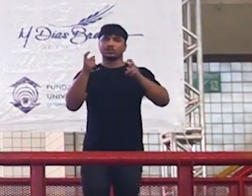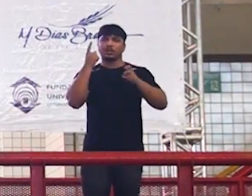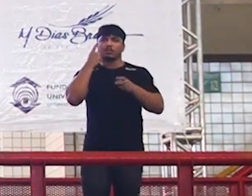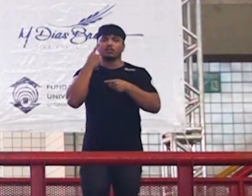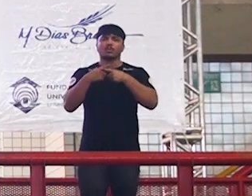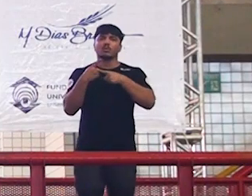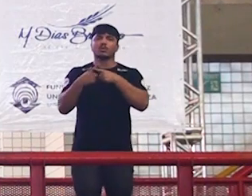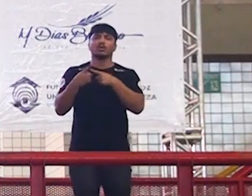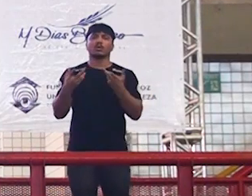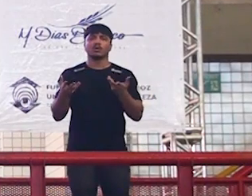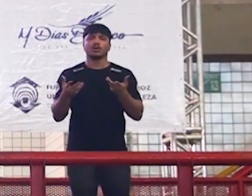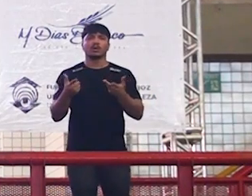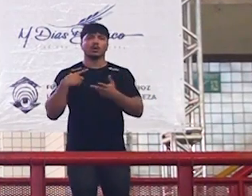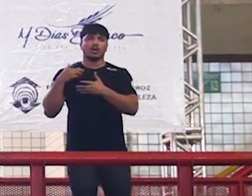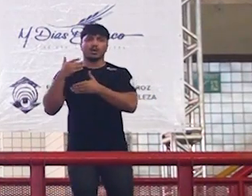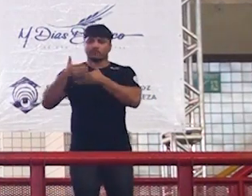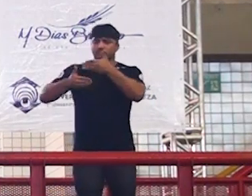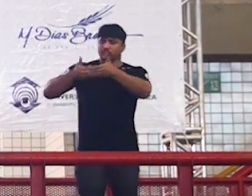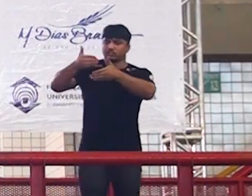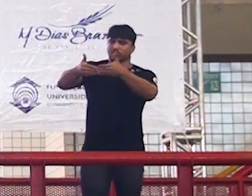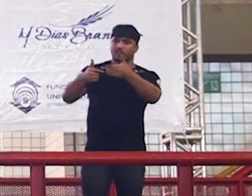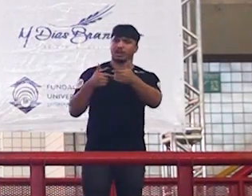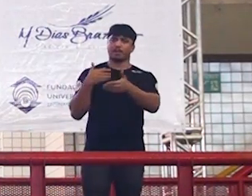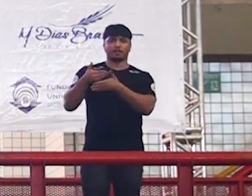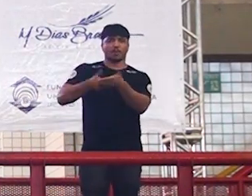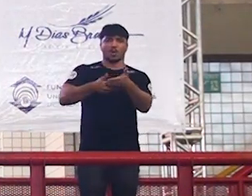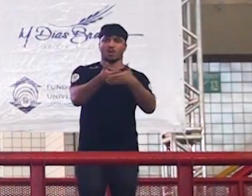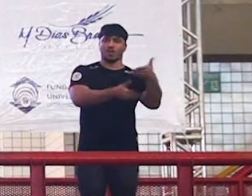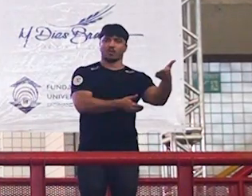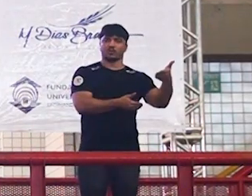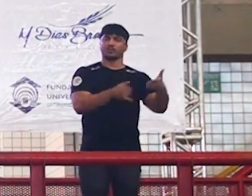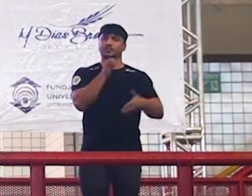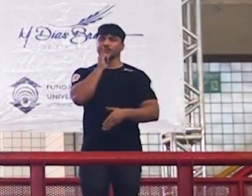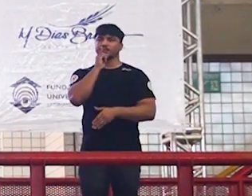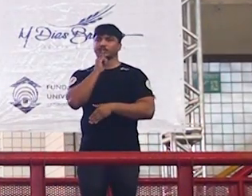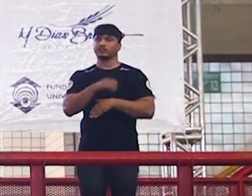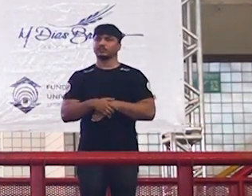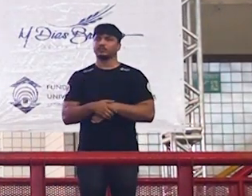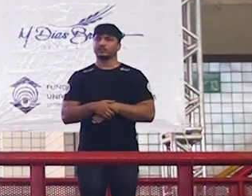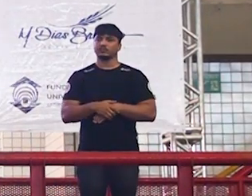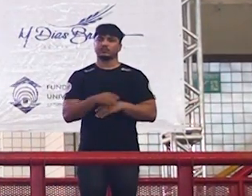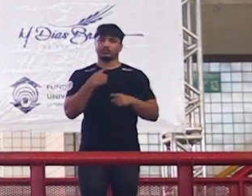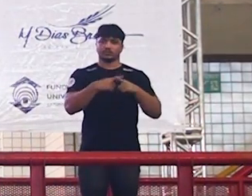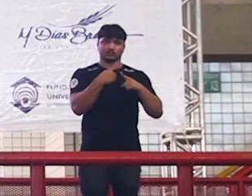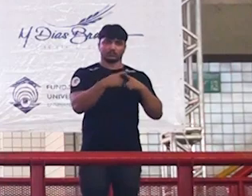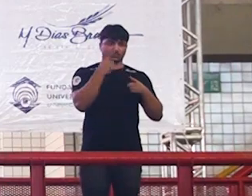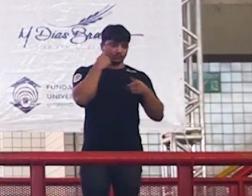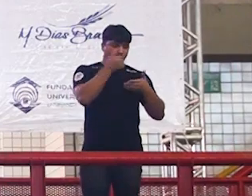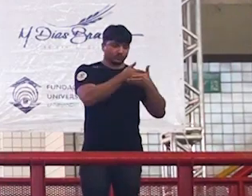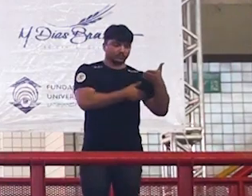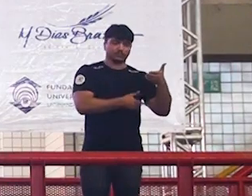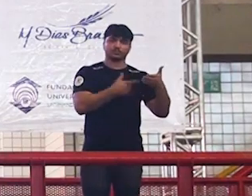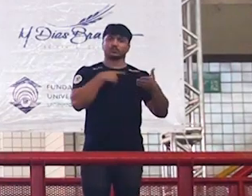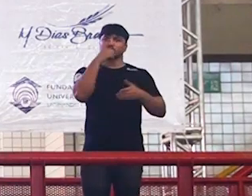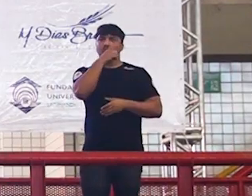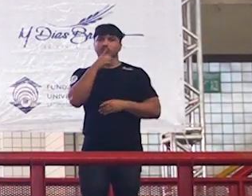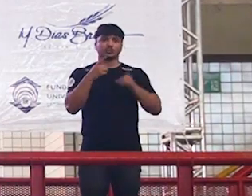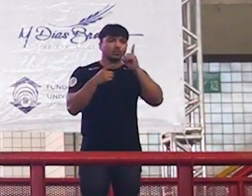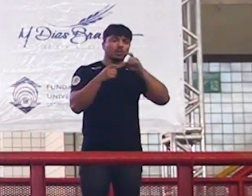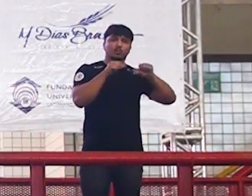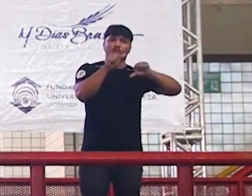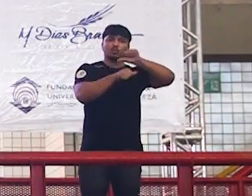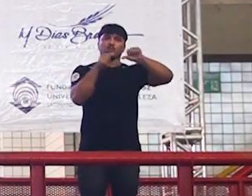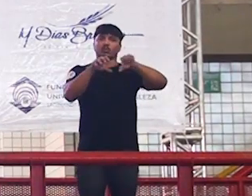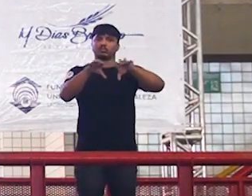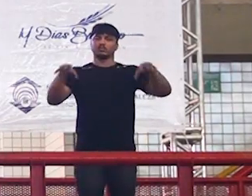professor? A trajetória da prova. Por exemplo, por que a prova passou para 2 domingos?